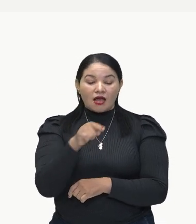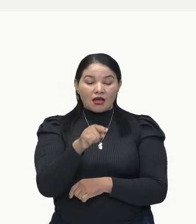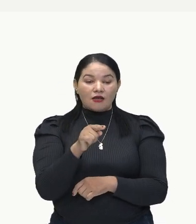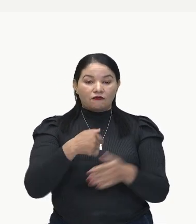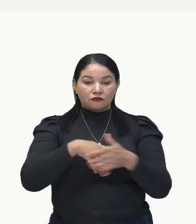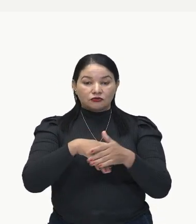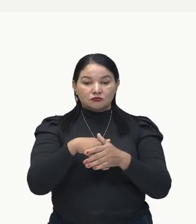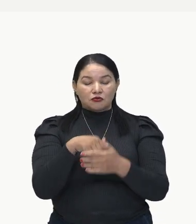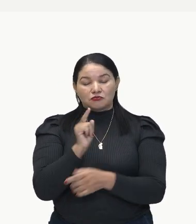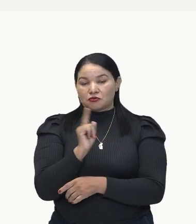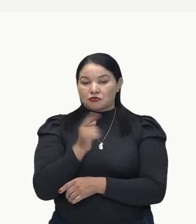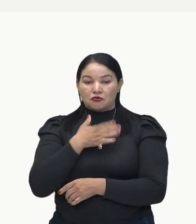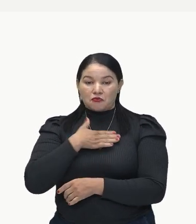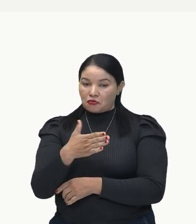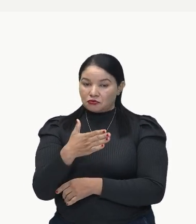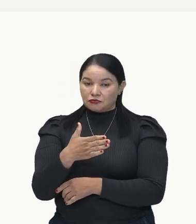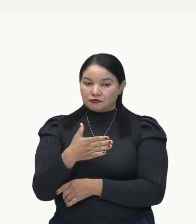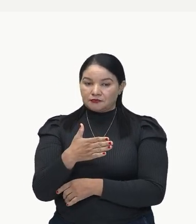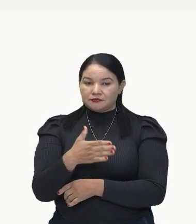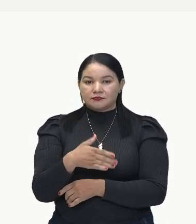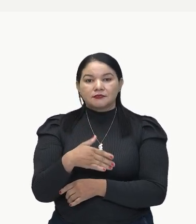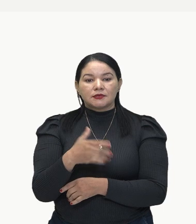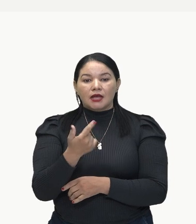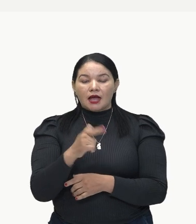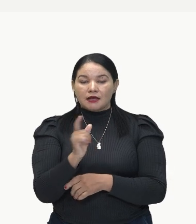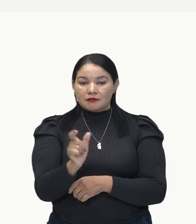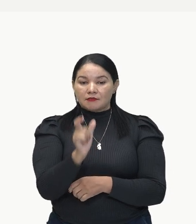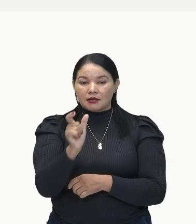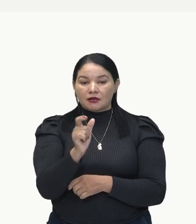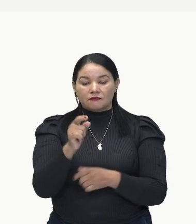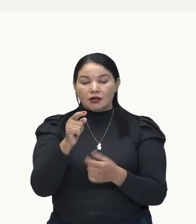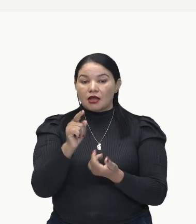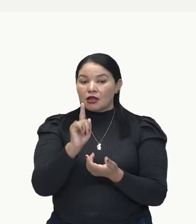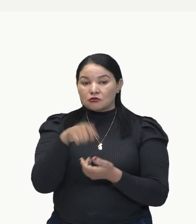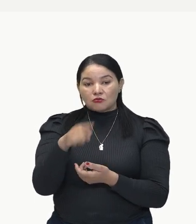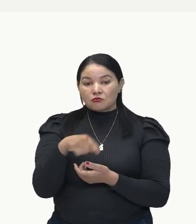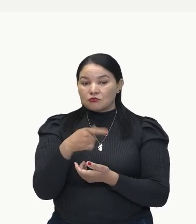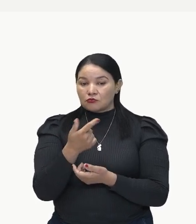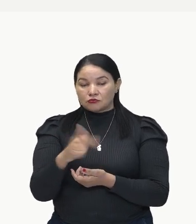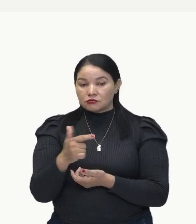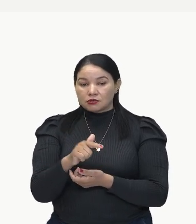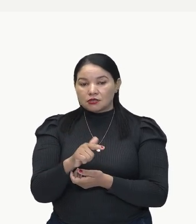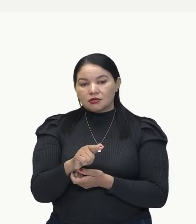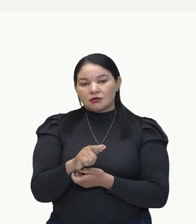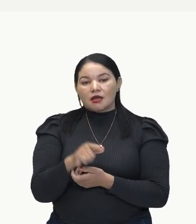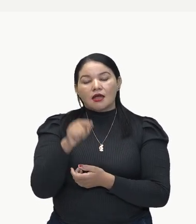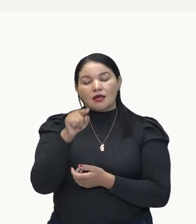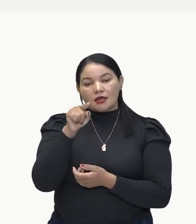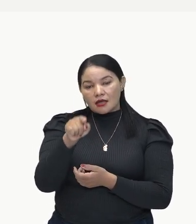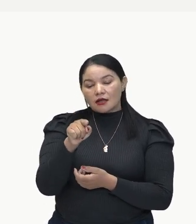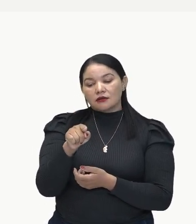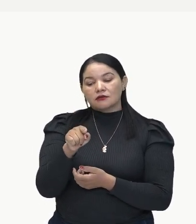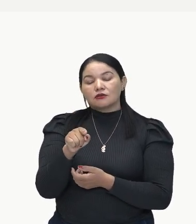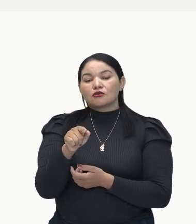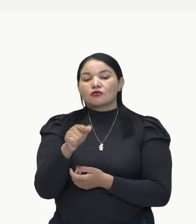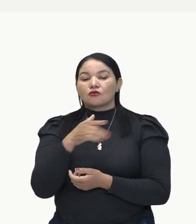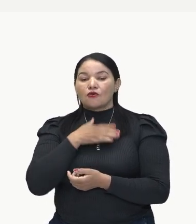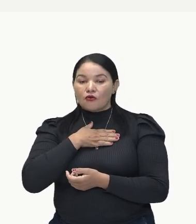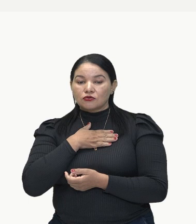eu não tenho esse advérbio, eu modifico completamente. Ele gosta de futebol, mas não, eu